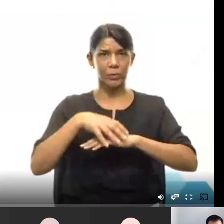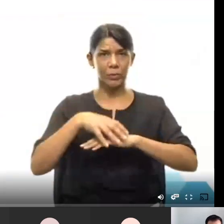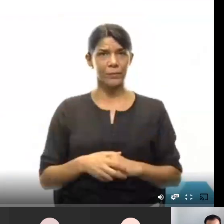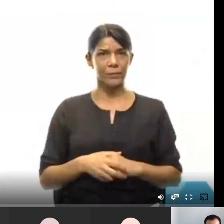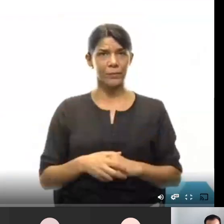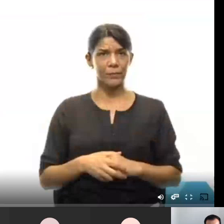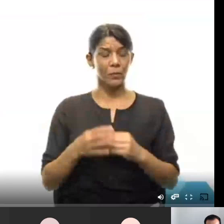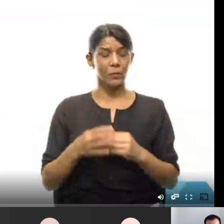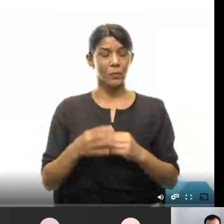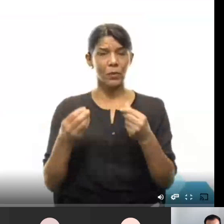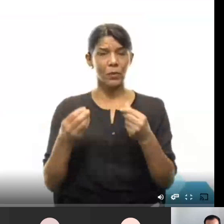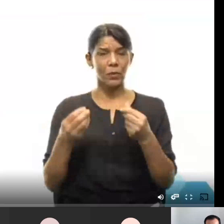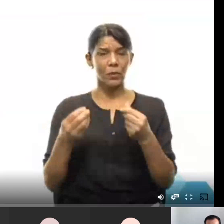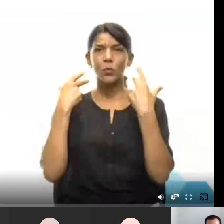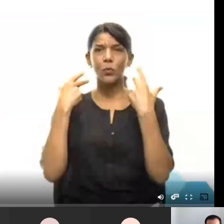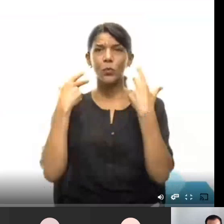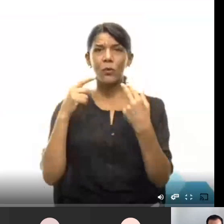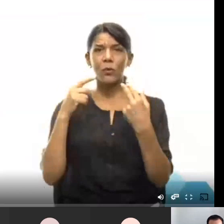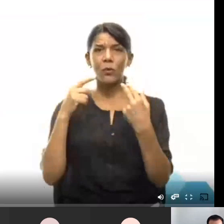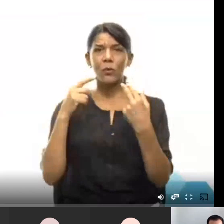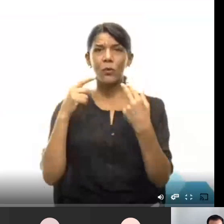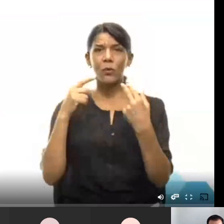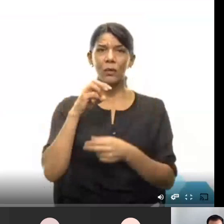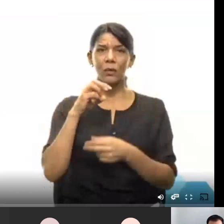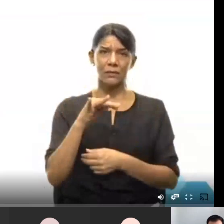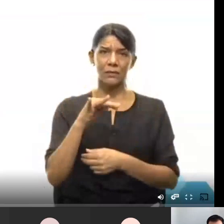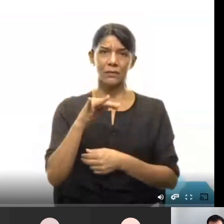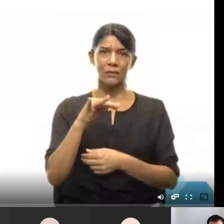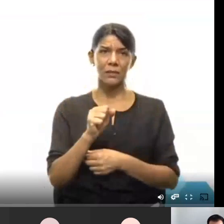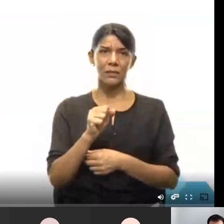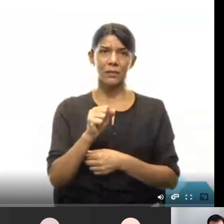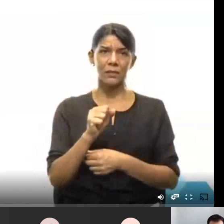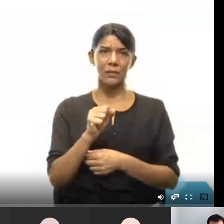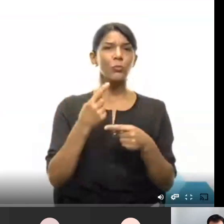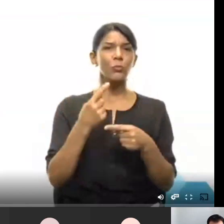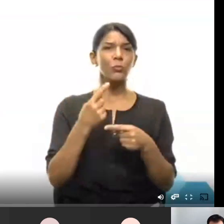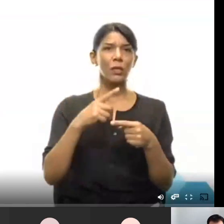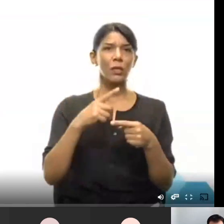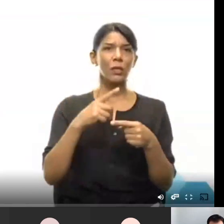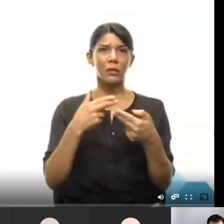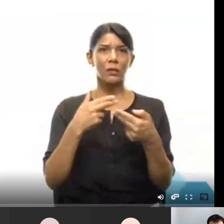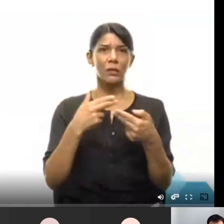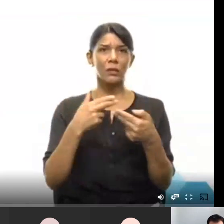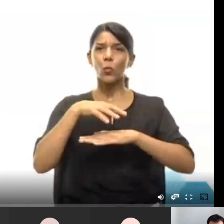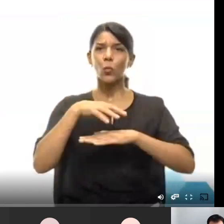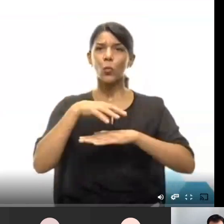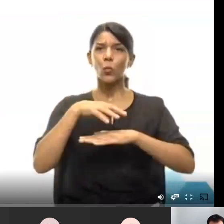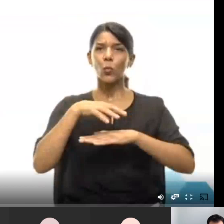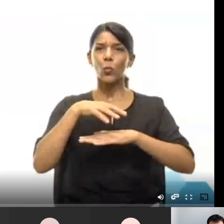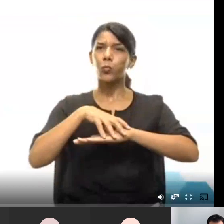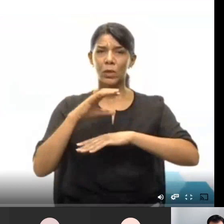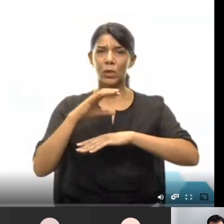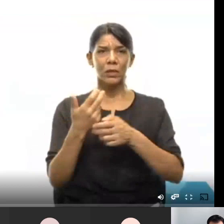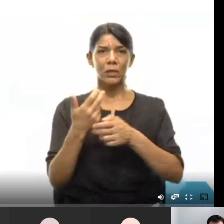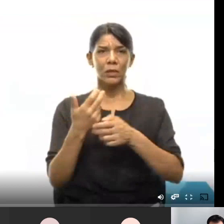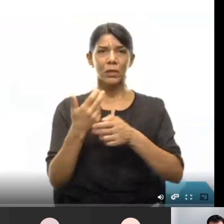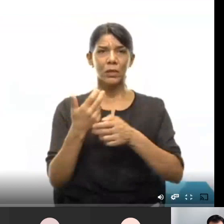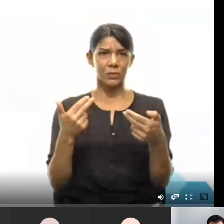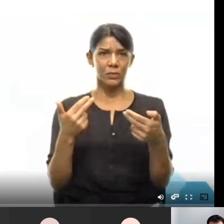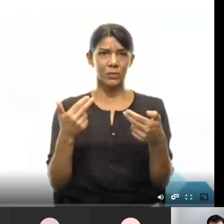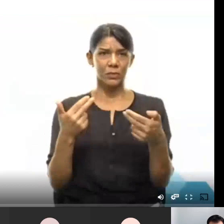tecido normal, ele sofre metástase por causa de uma tumoração que ocorreu